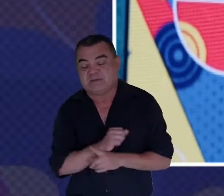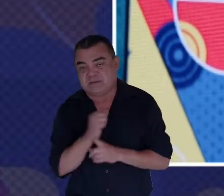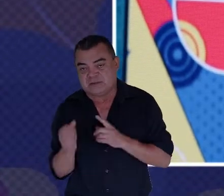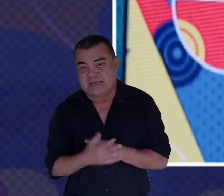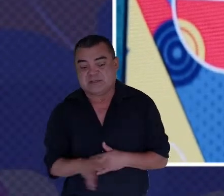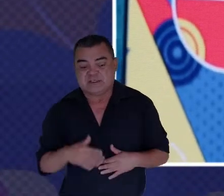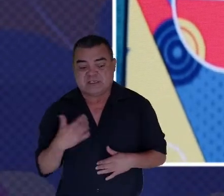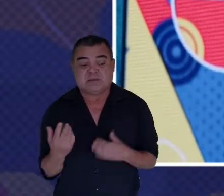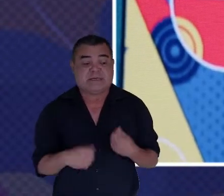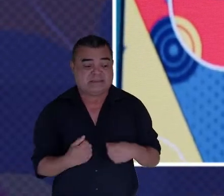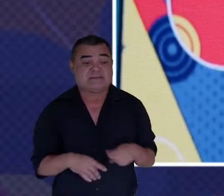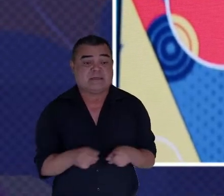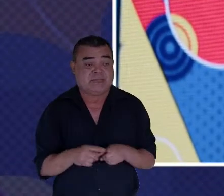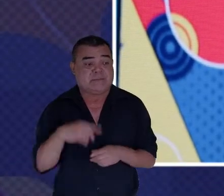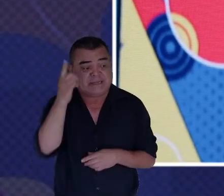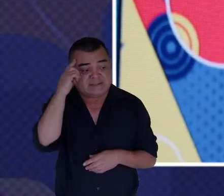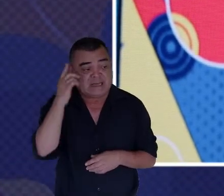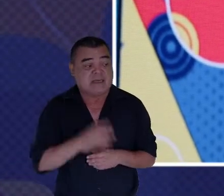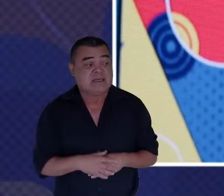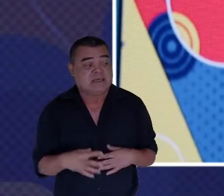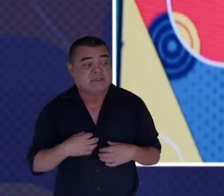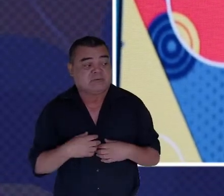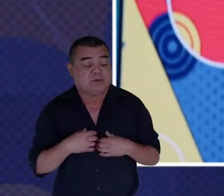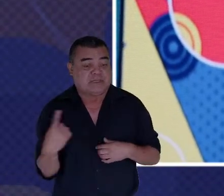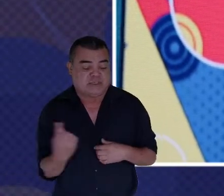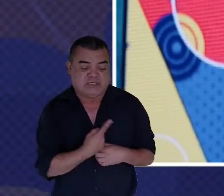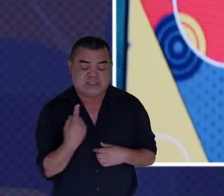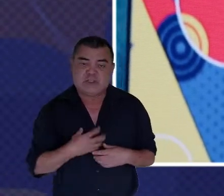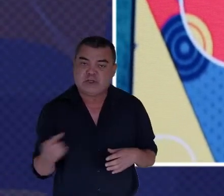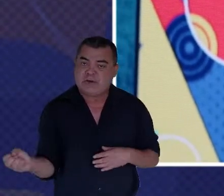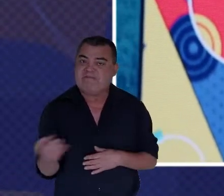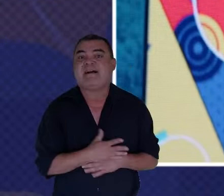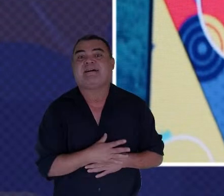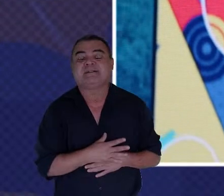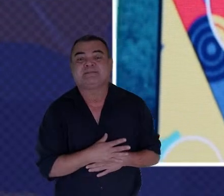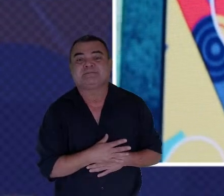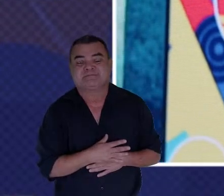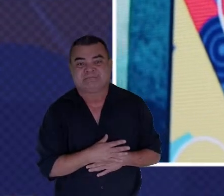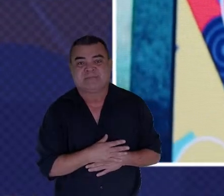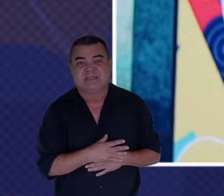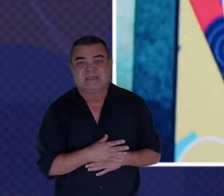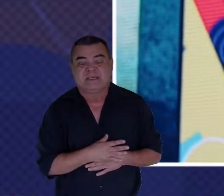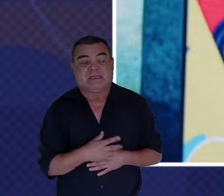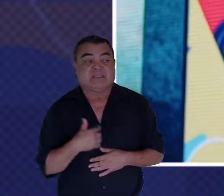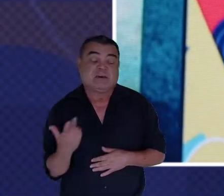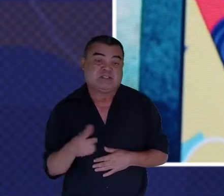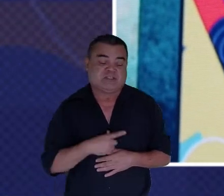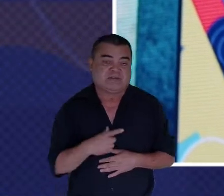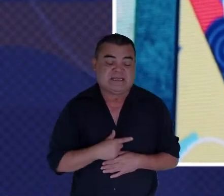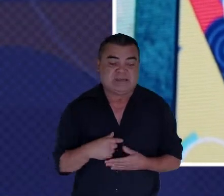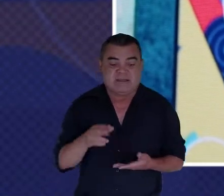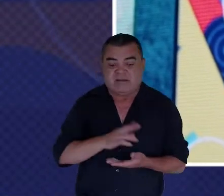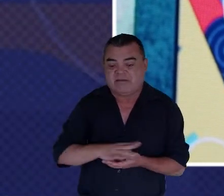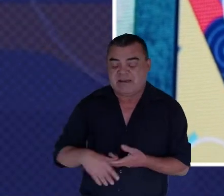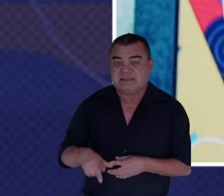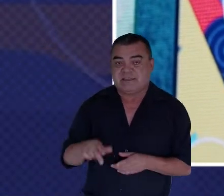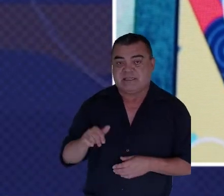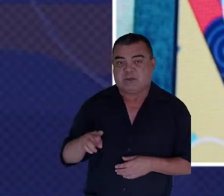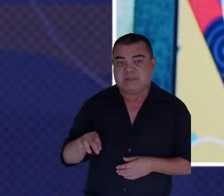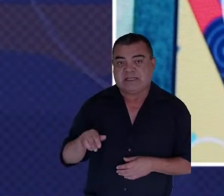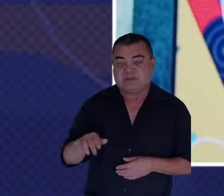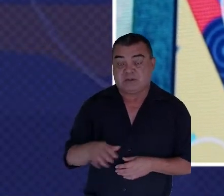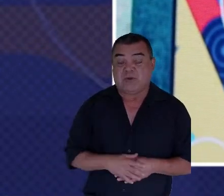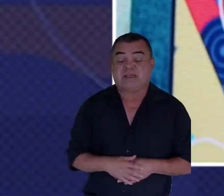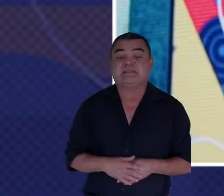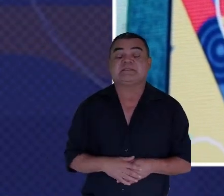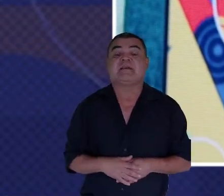aí a gente também precisa pensar em formas da gente Inovar inventar Então a gente tem uma série de combinações novas